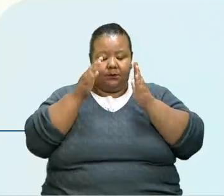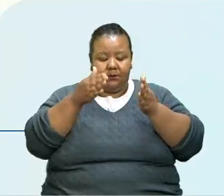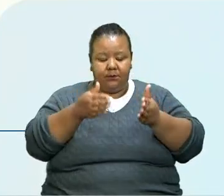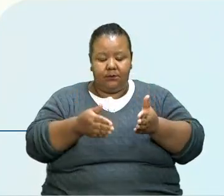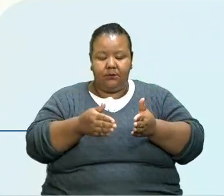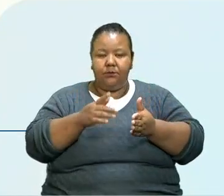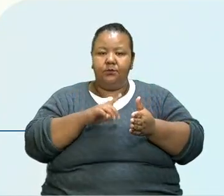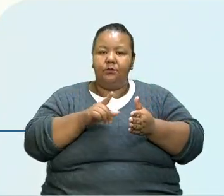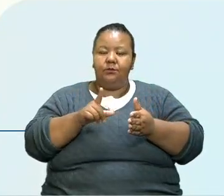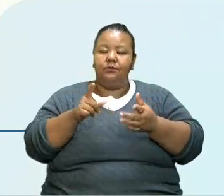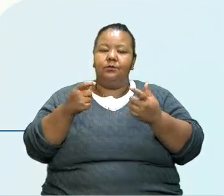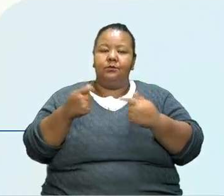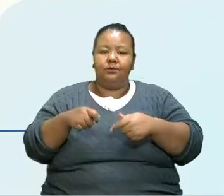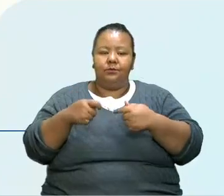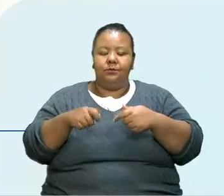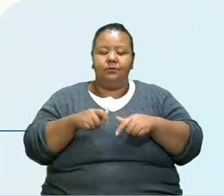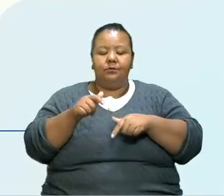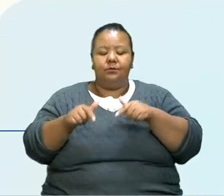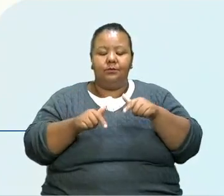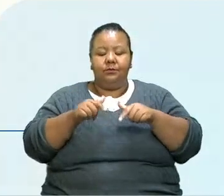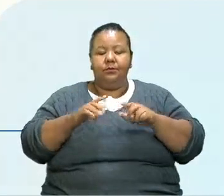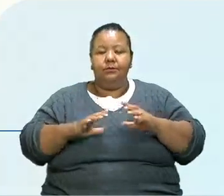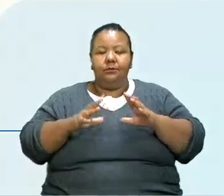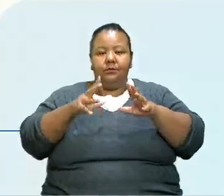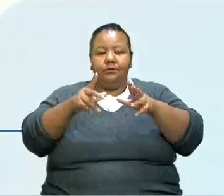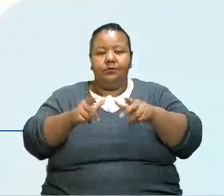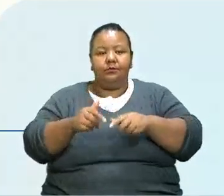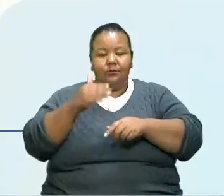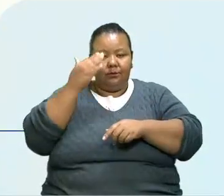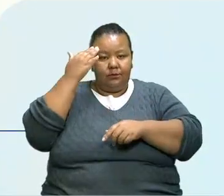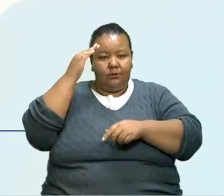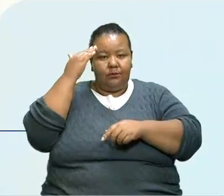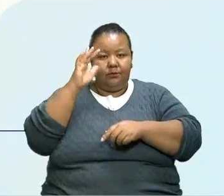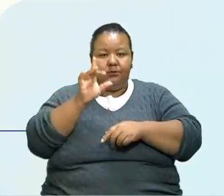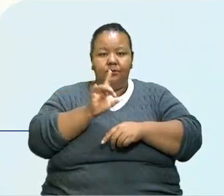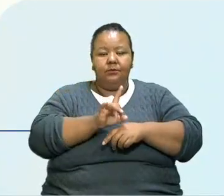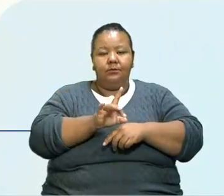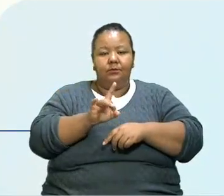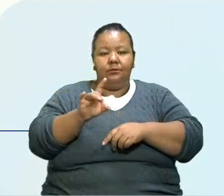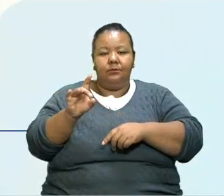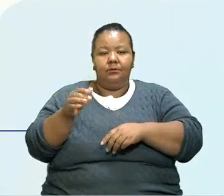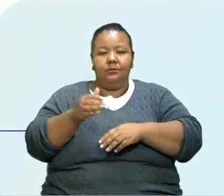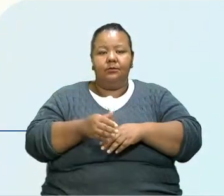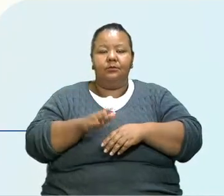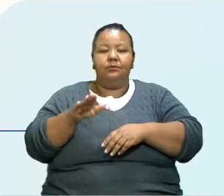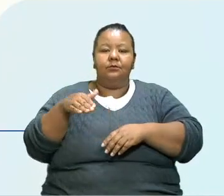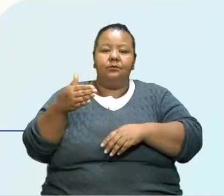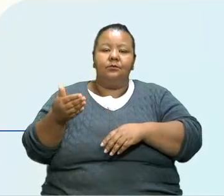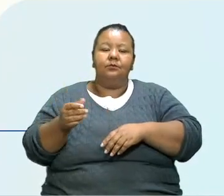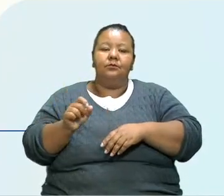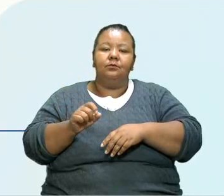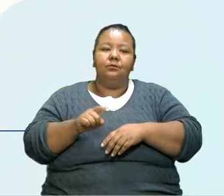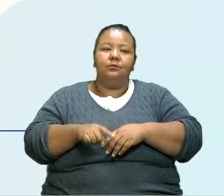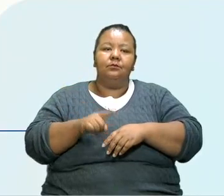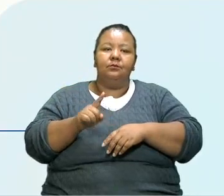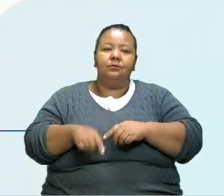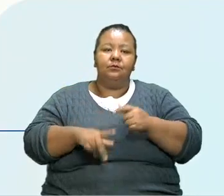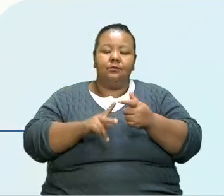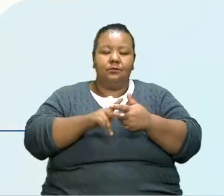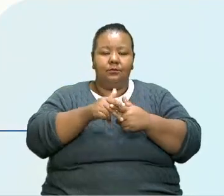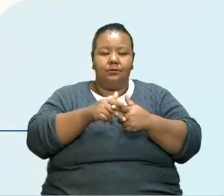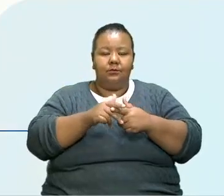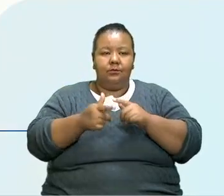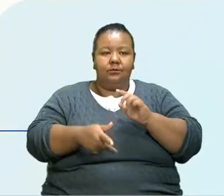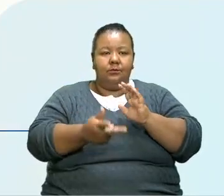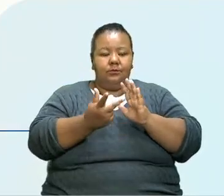tem que trabalhar e todos têm que entender cada uma dessas etapas. Então, qual é a configuração do